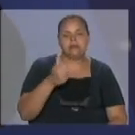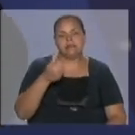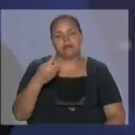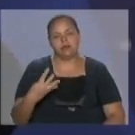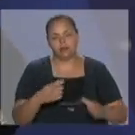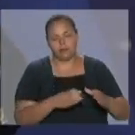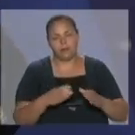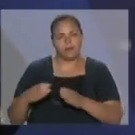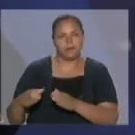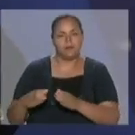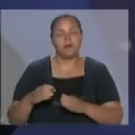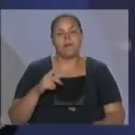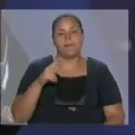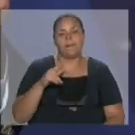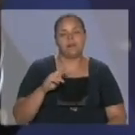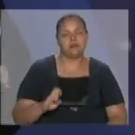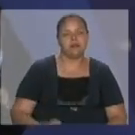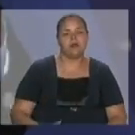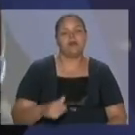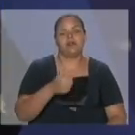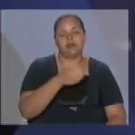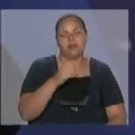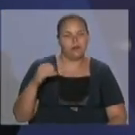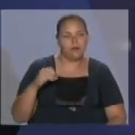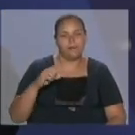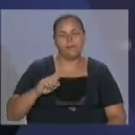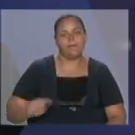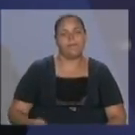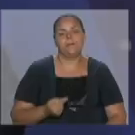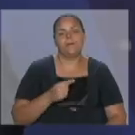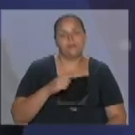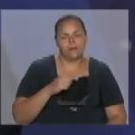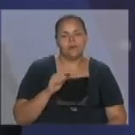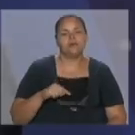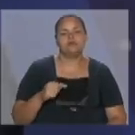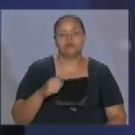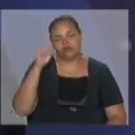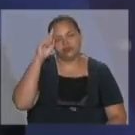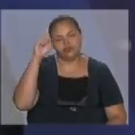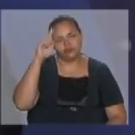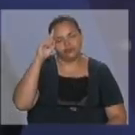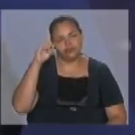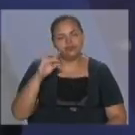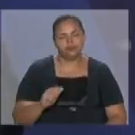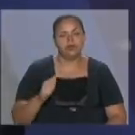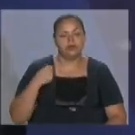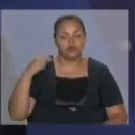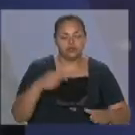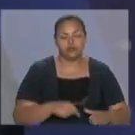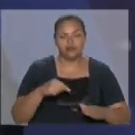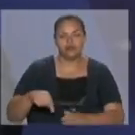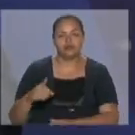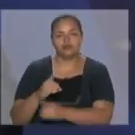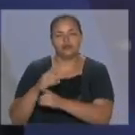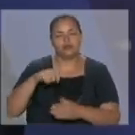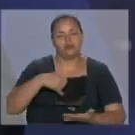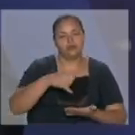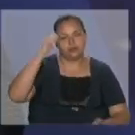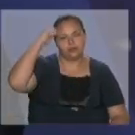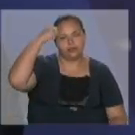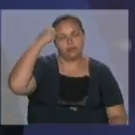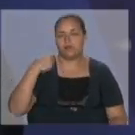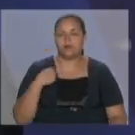dia, um furo. No pré-sal, 70, 80, 100 mil barris dia. Então é alta produtividade, aonde você fura você acha petróleo de